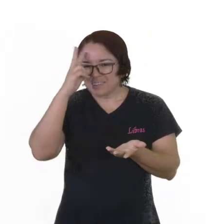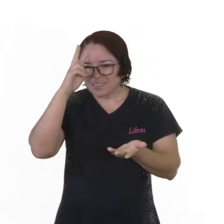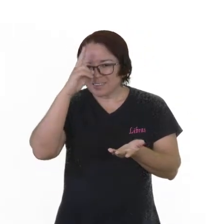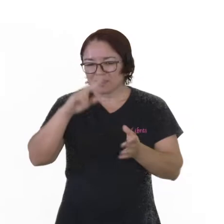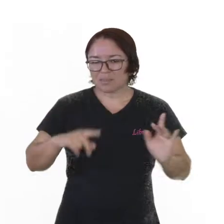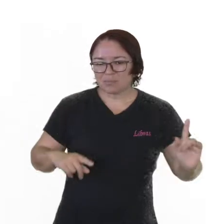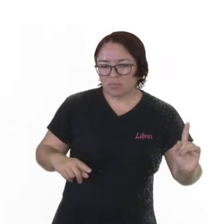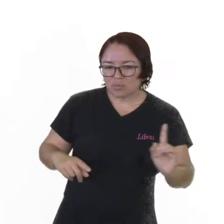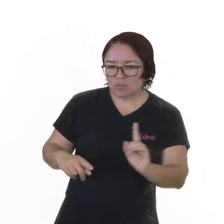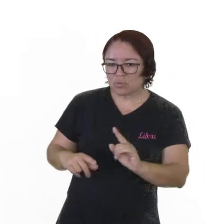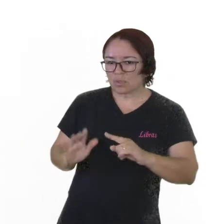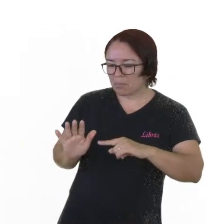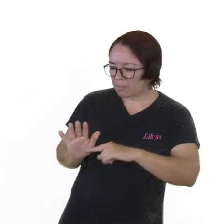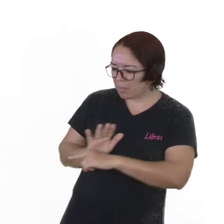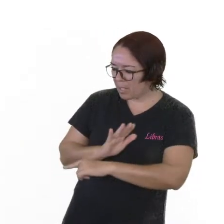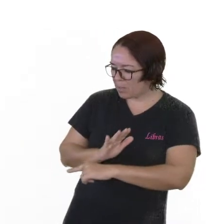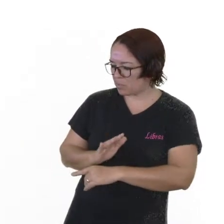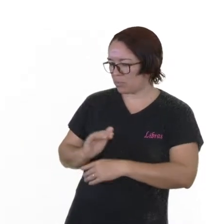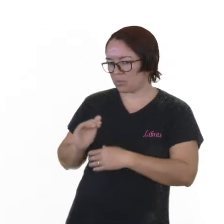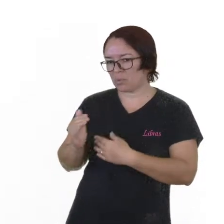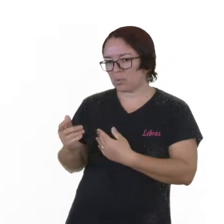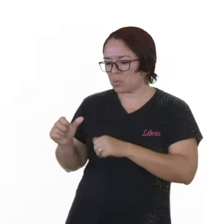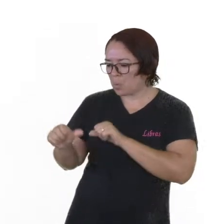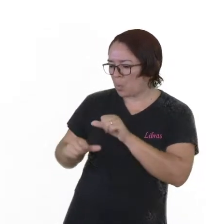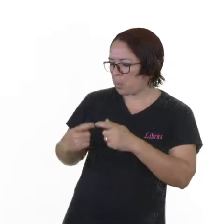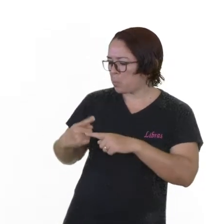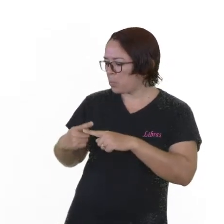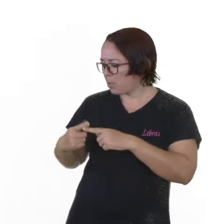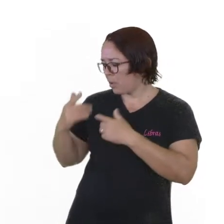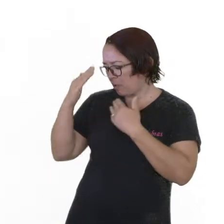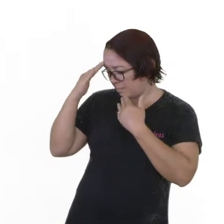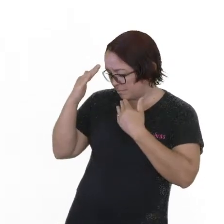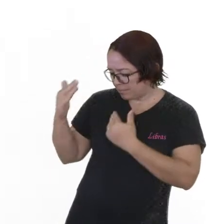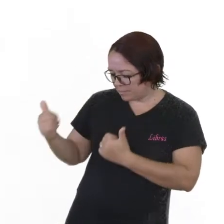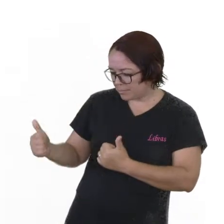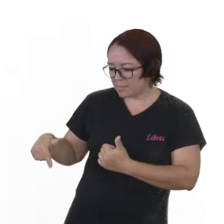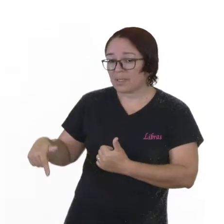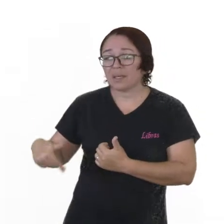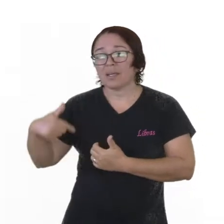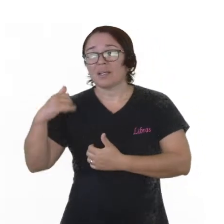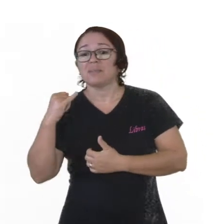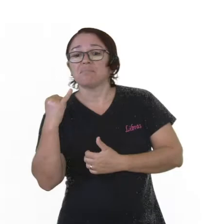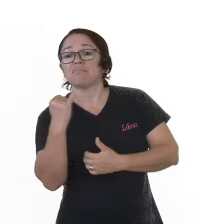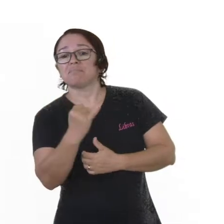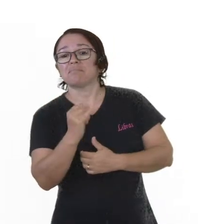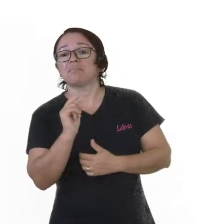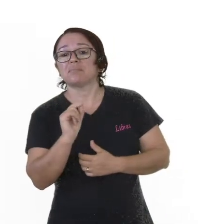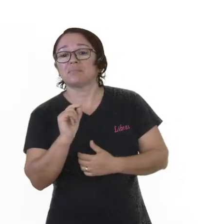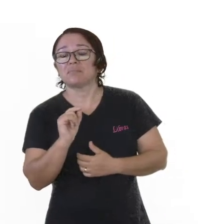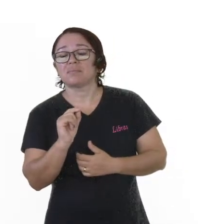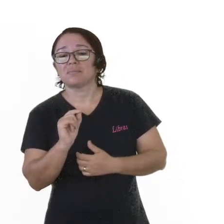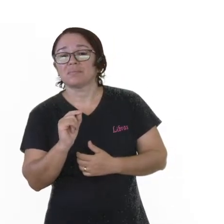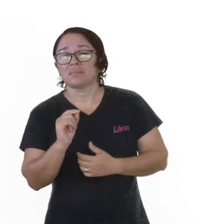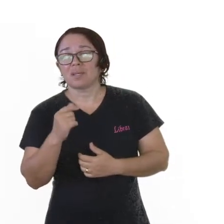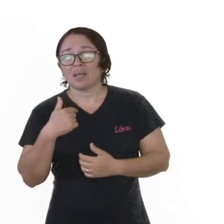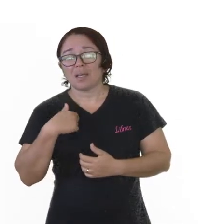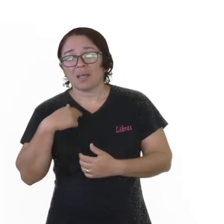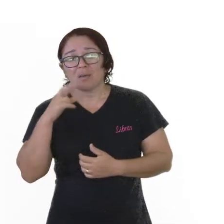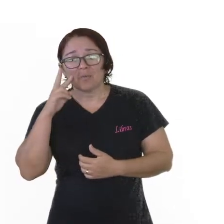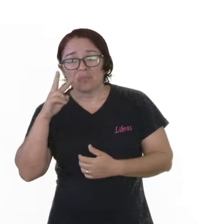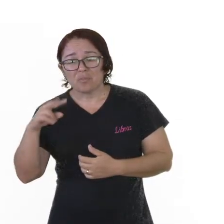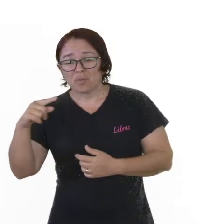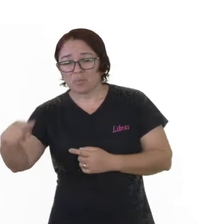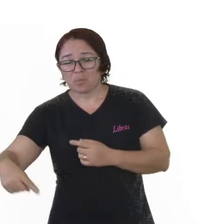e perguntou e agradeceu, o rapaz que trocou o pneu, qual foi a explicação que ele deu? Que ele não conseguia ver um